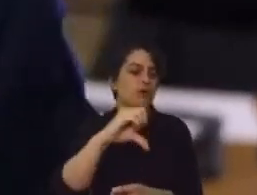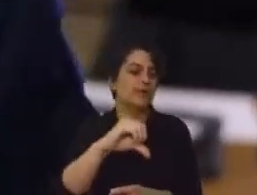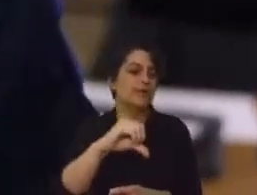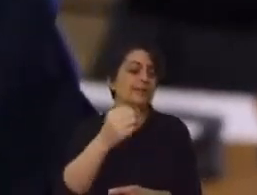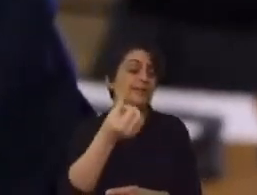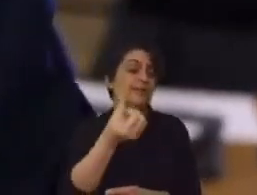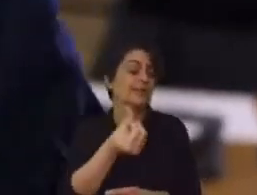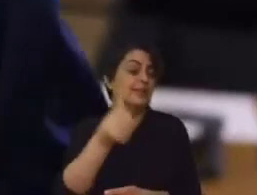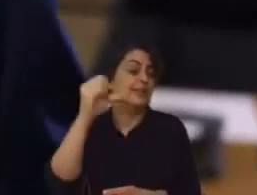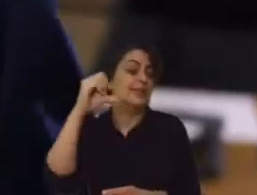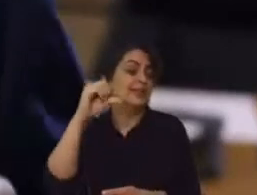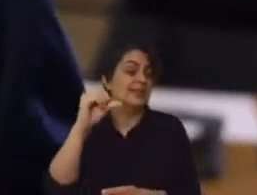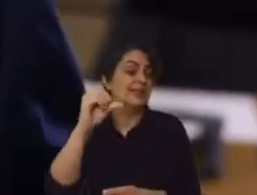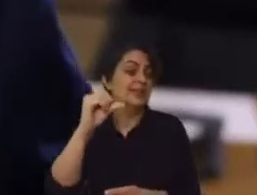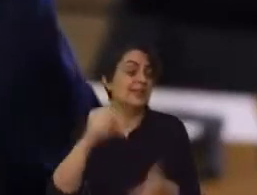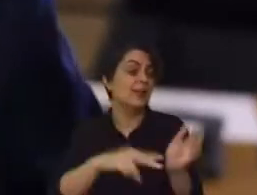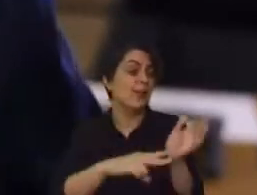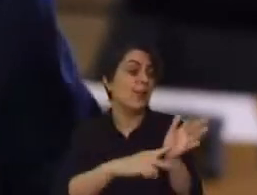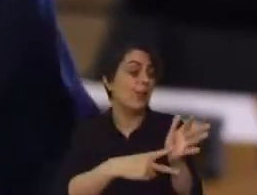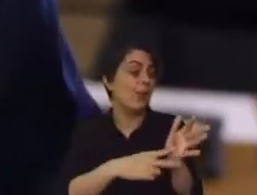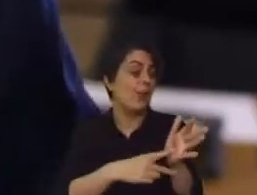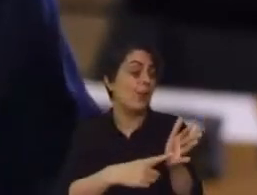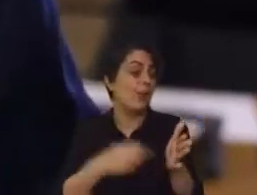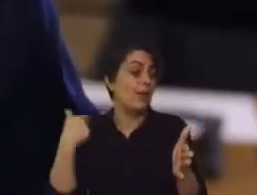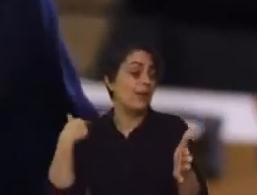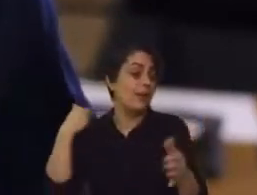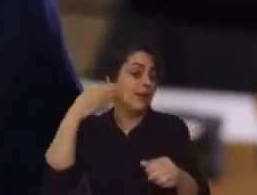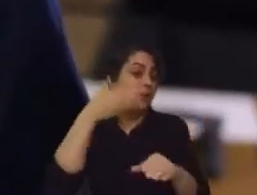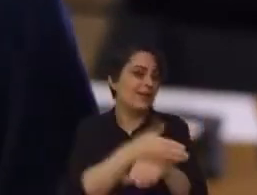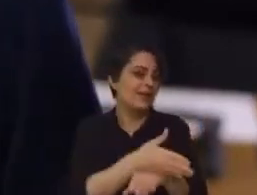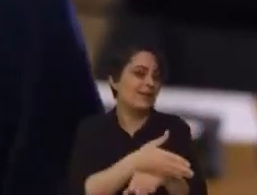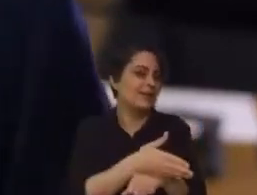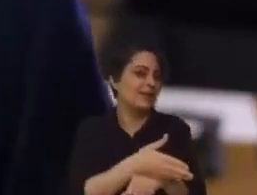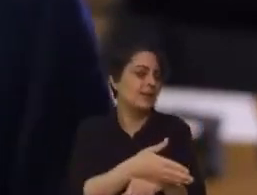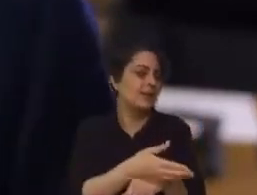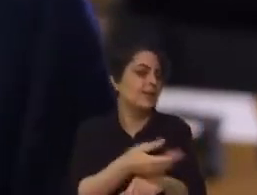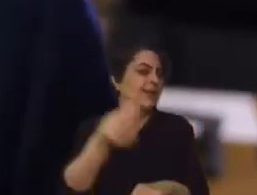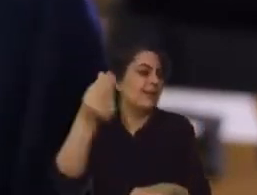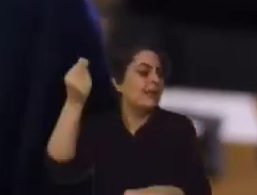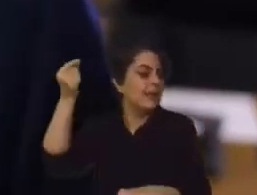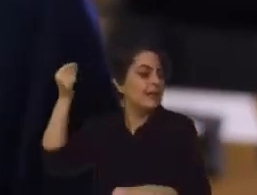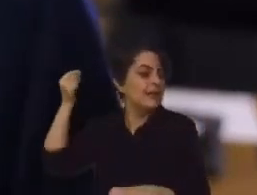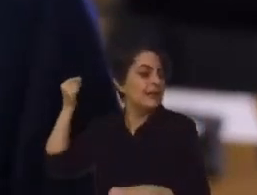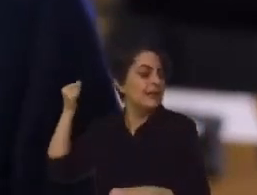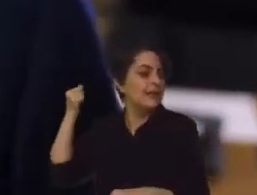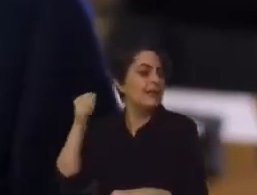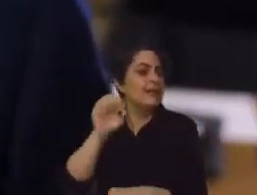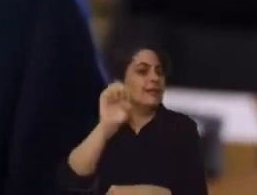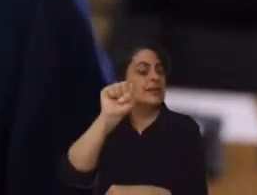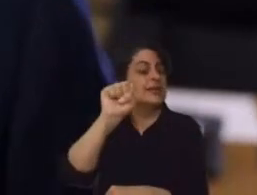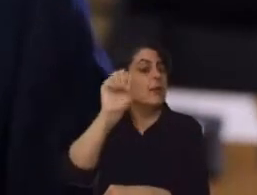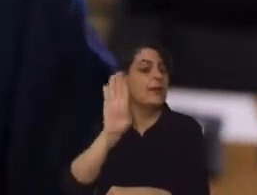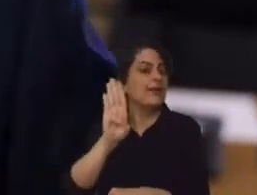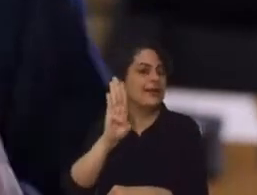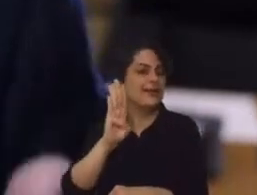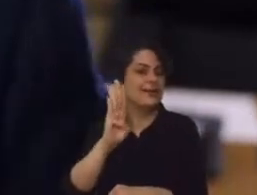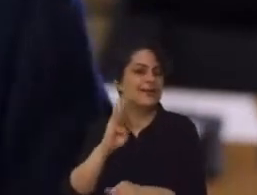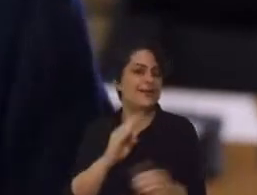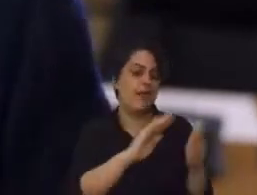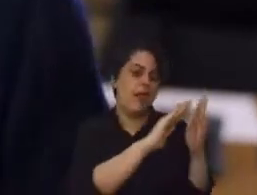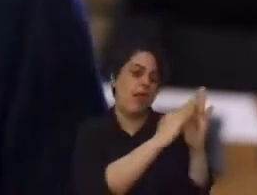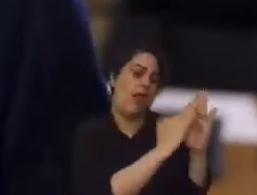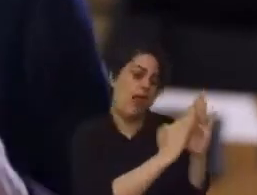1969. Aquele sindicatão que você conhece agora em São Bernardo era um barraco. Eu peguei